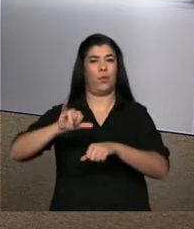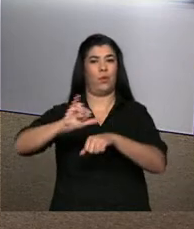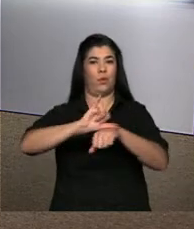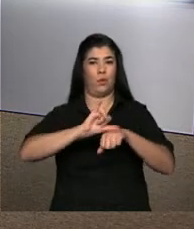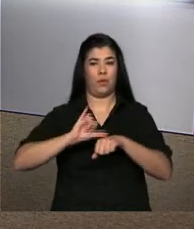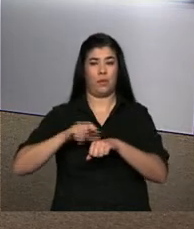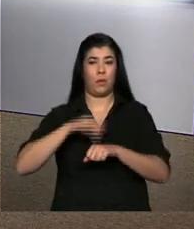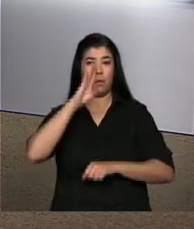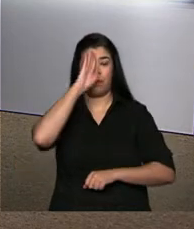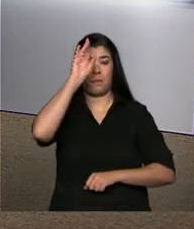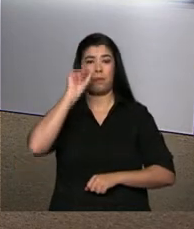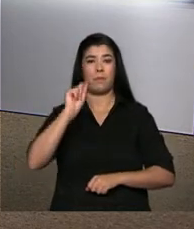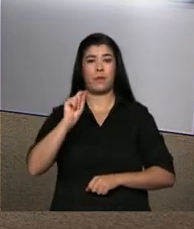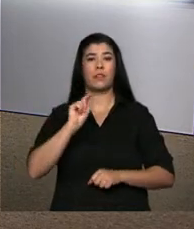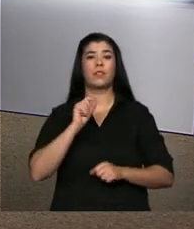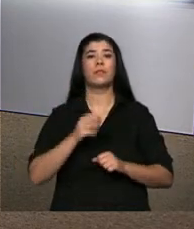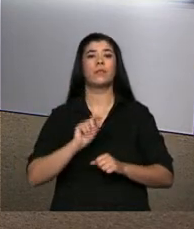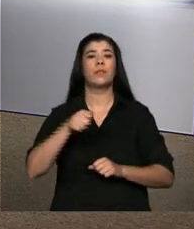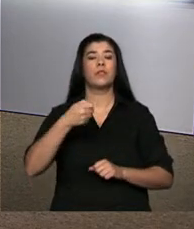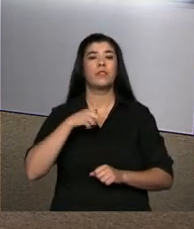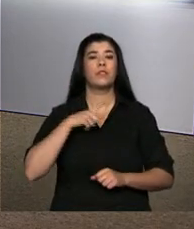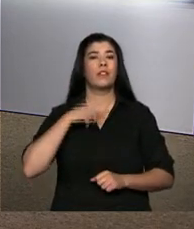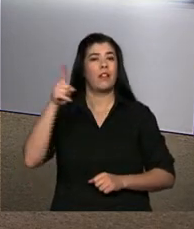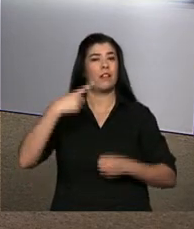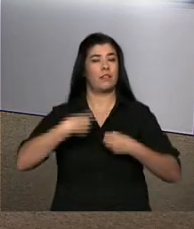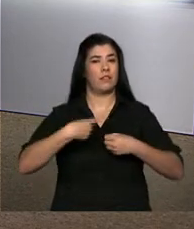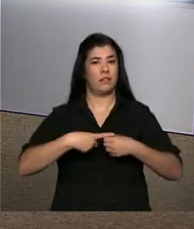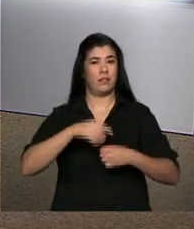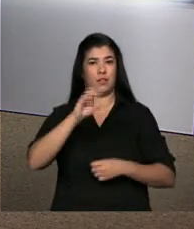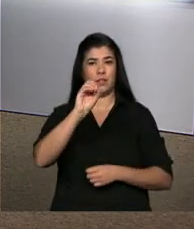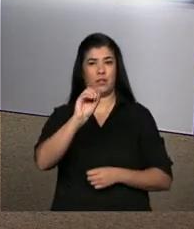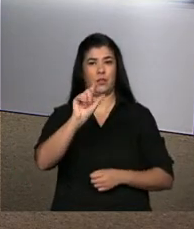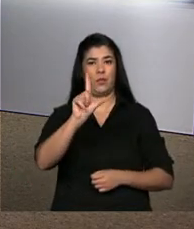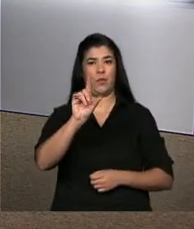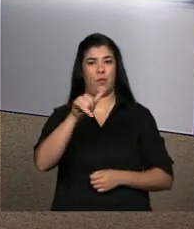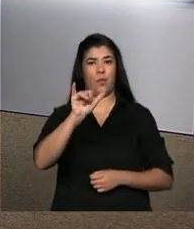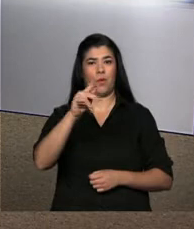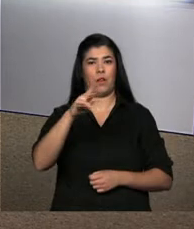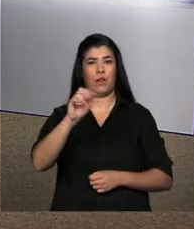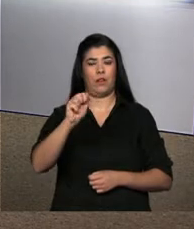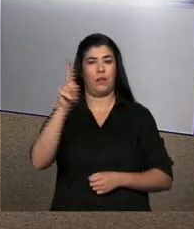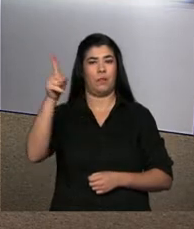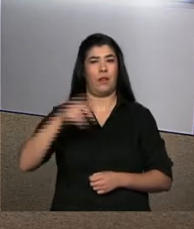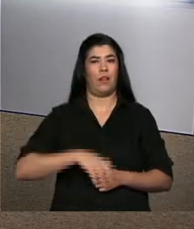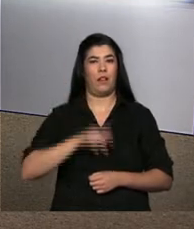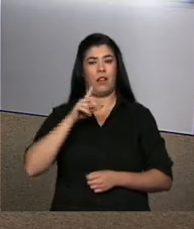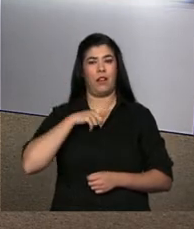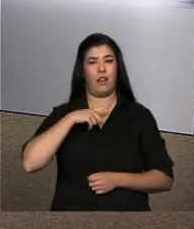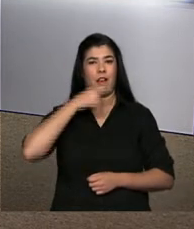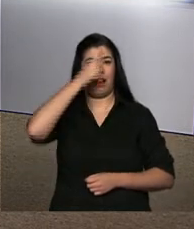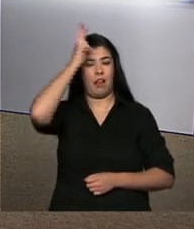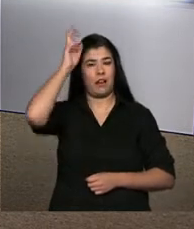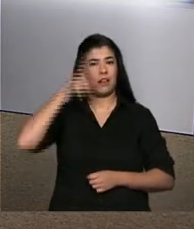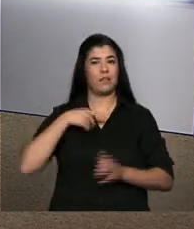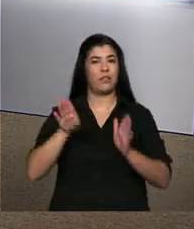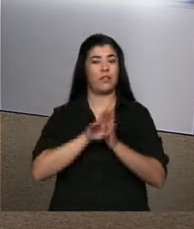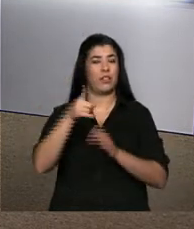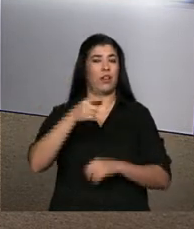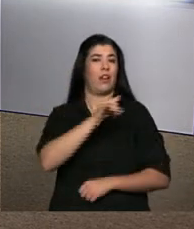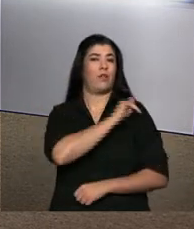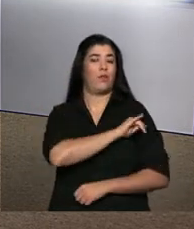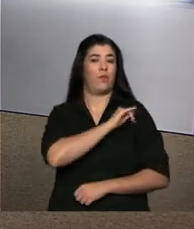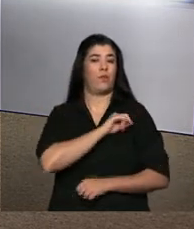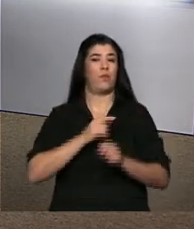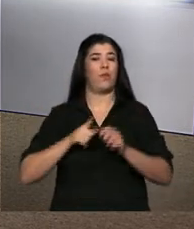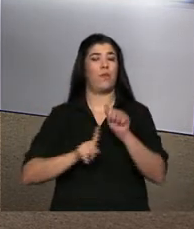O principal símbolo olímpico vai ser a seda em Olímpia, na Grécia, e chegará ao Rio de Janeiro em agosto de